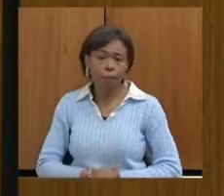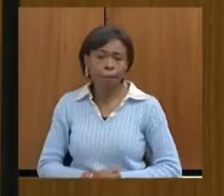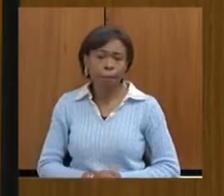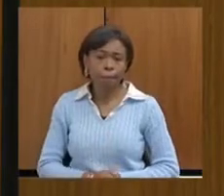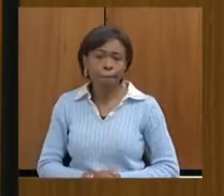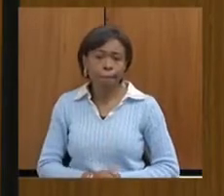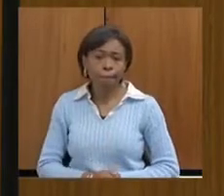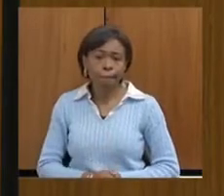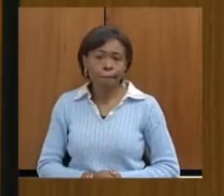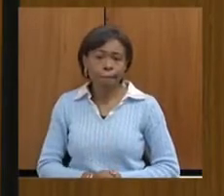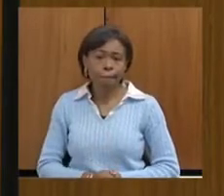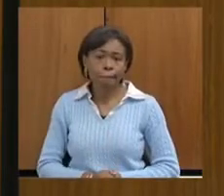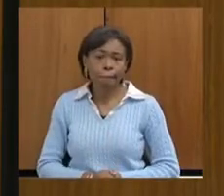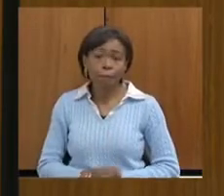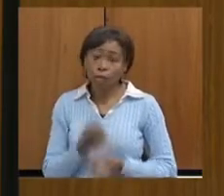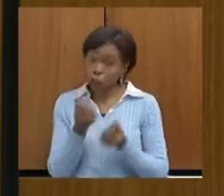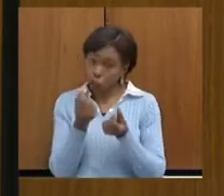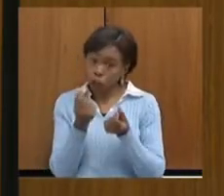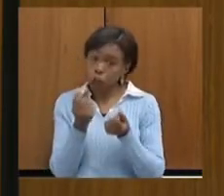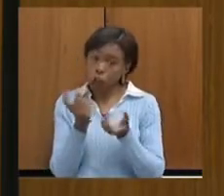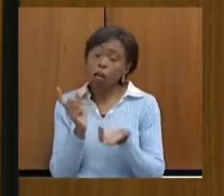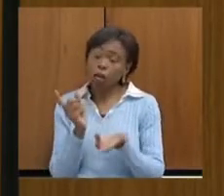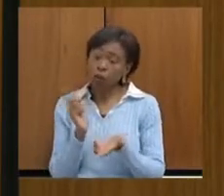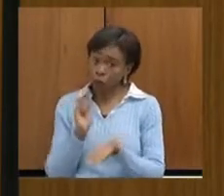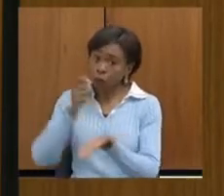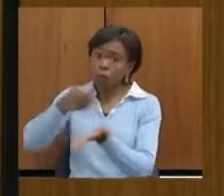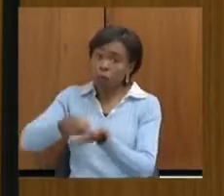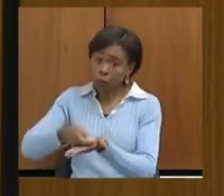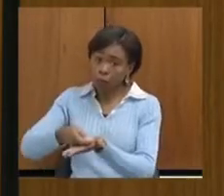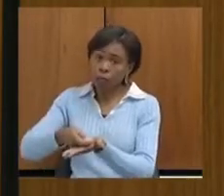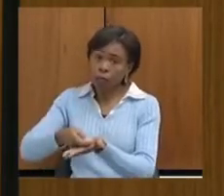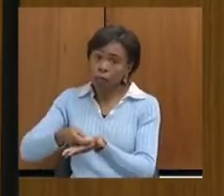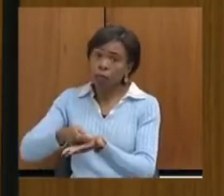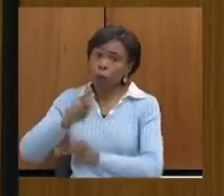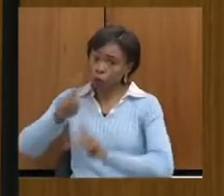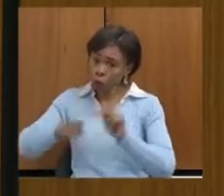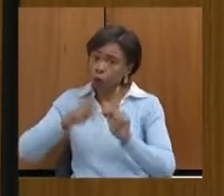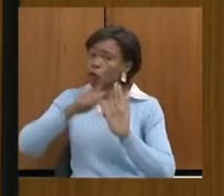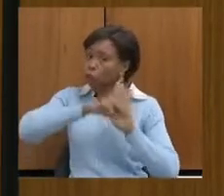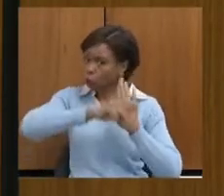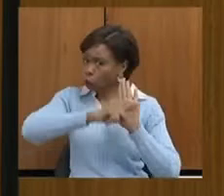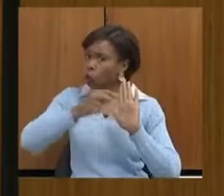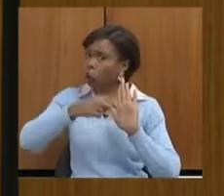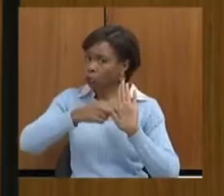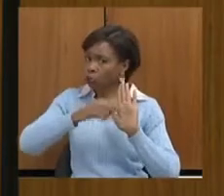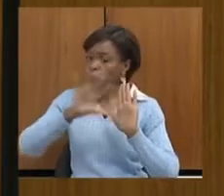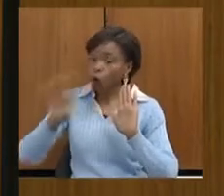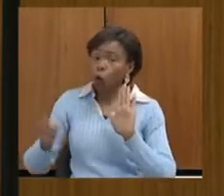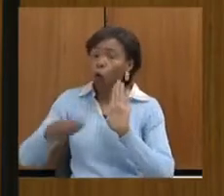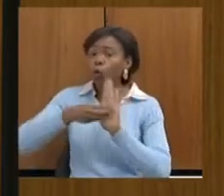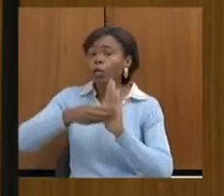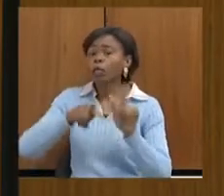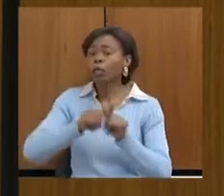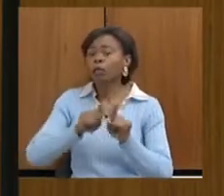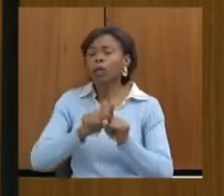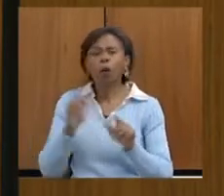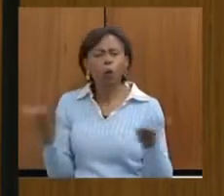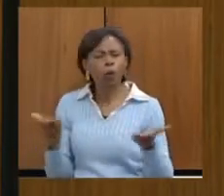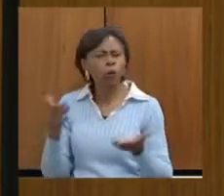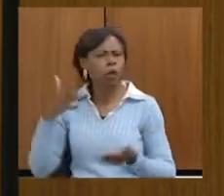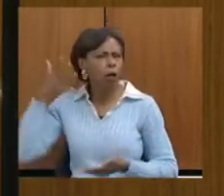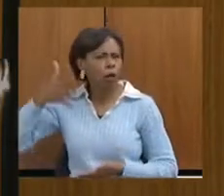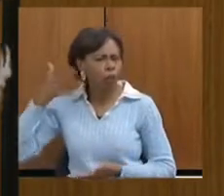o ressarcimento monetário através do projeto para o povo Porém na região incluindo também que houve uma fala muito